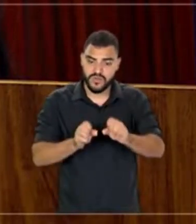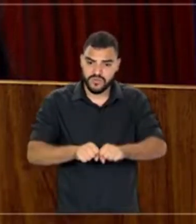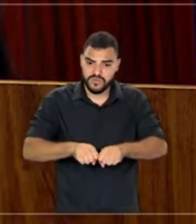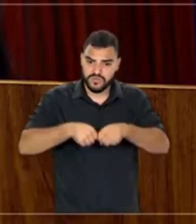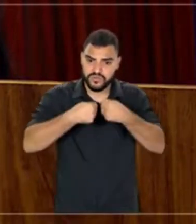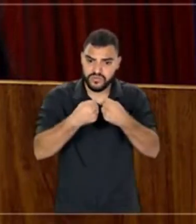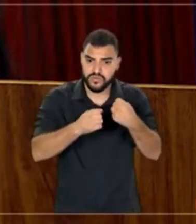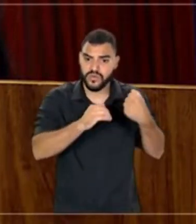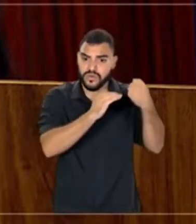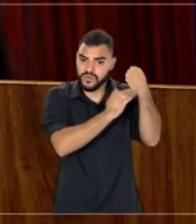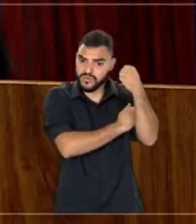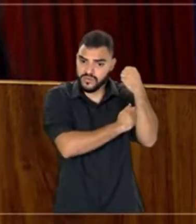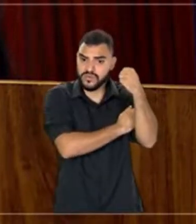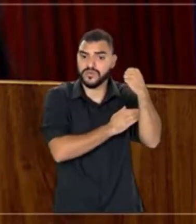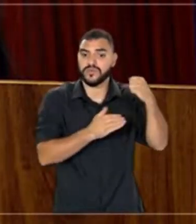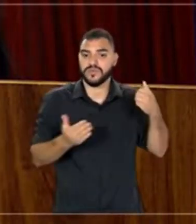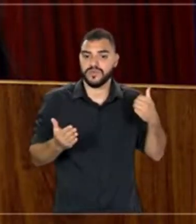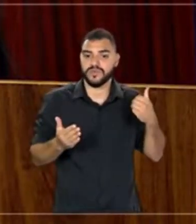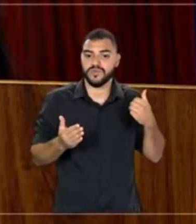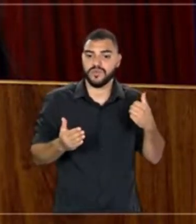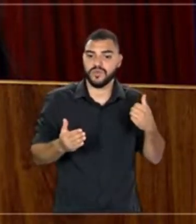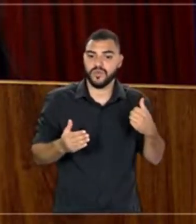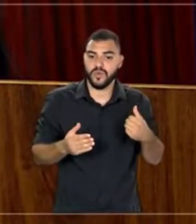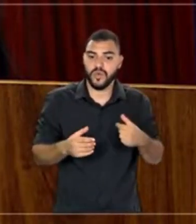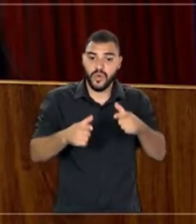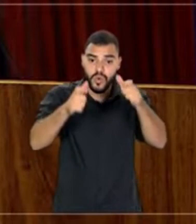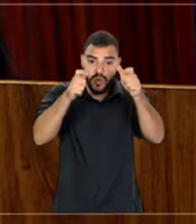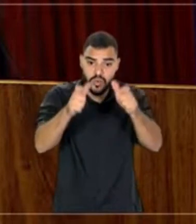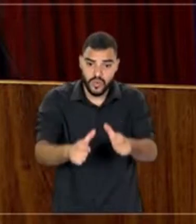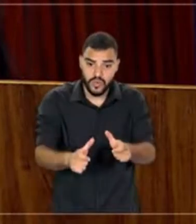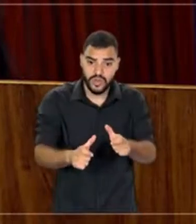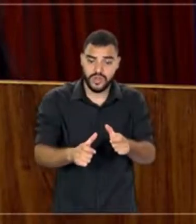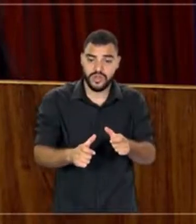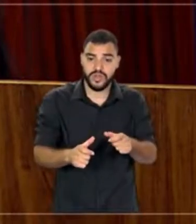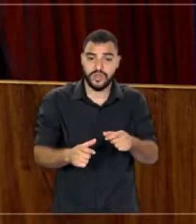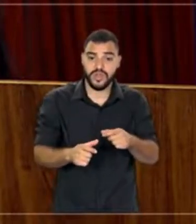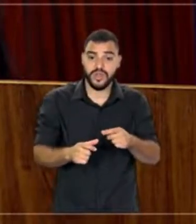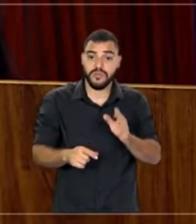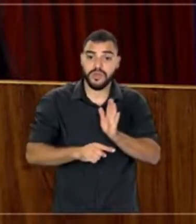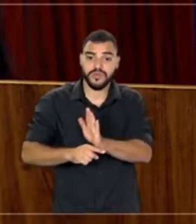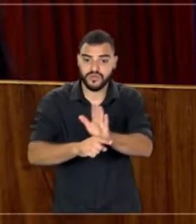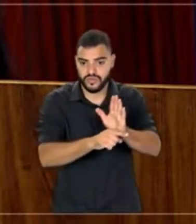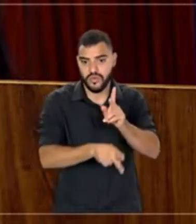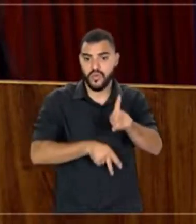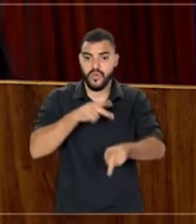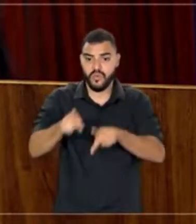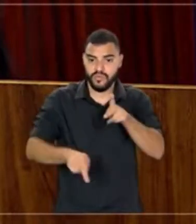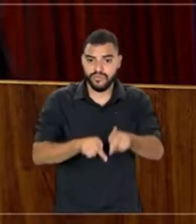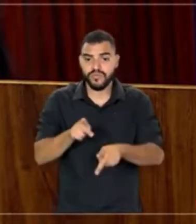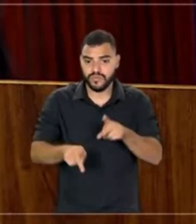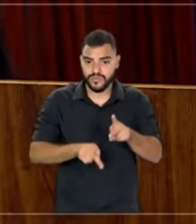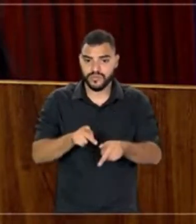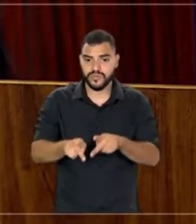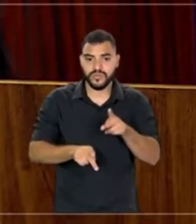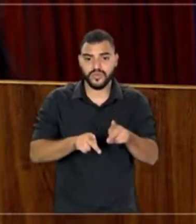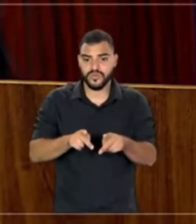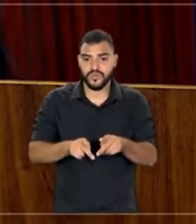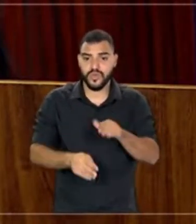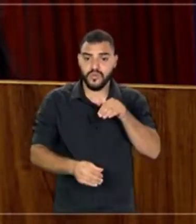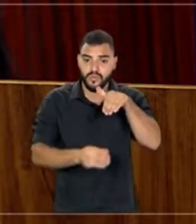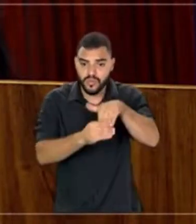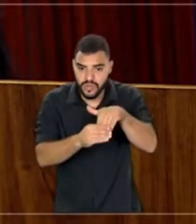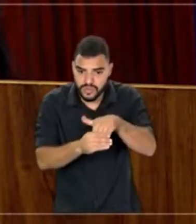democracia, único regime onde todo o poder emana do povo e em seu nome é exercido, por meio de